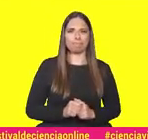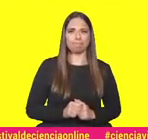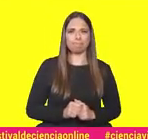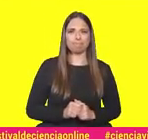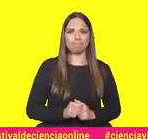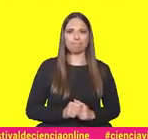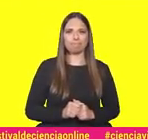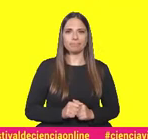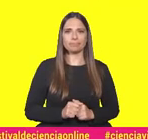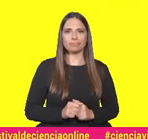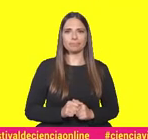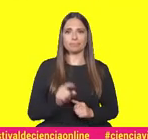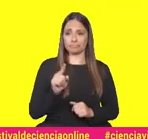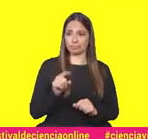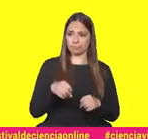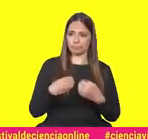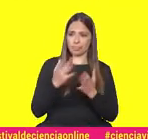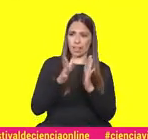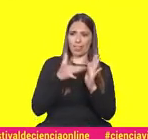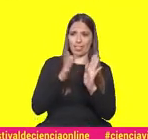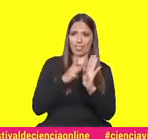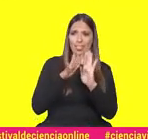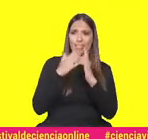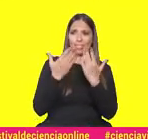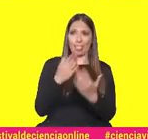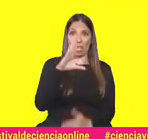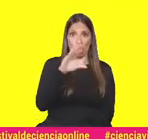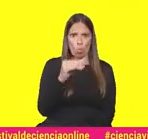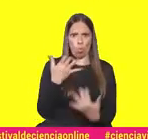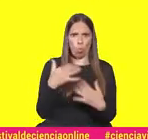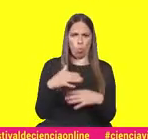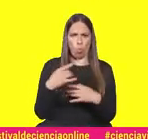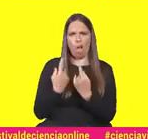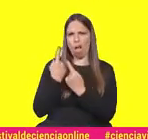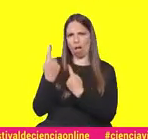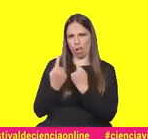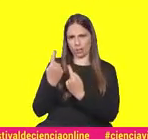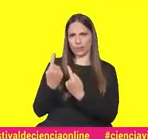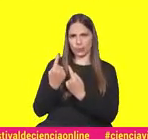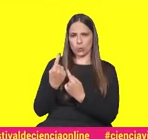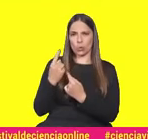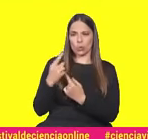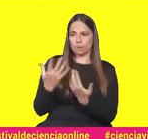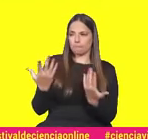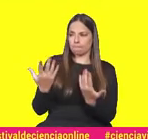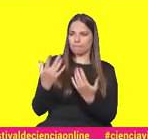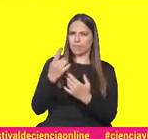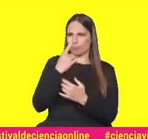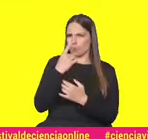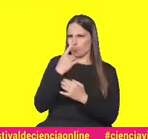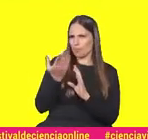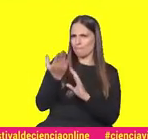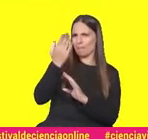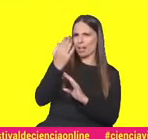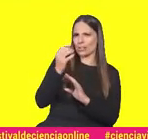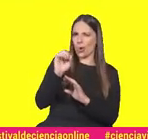E é autor de 10 livros, já são muitos. Há algum em que tenha, assim, uma preferência? Ou